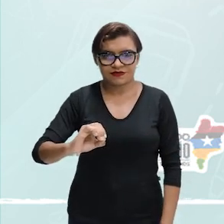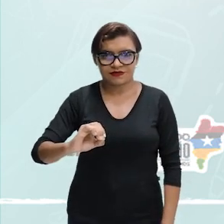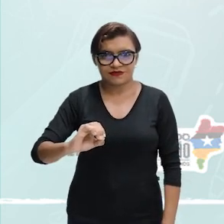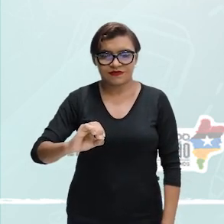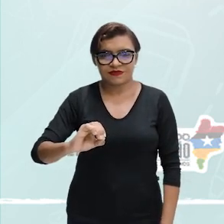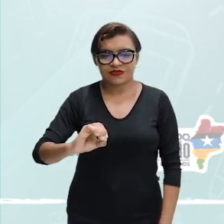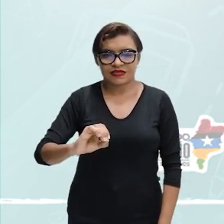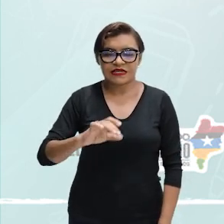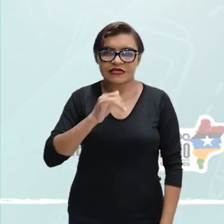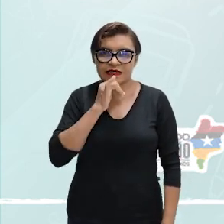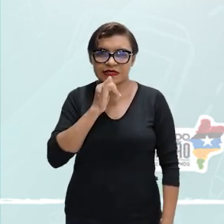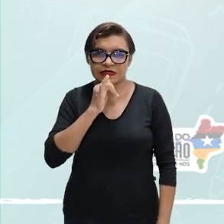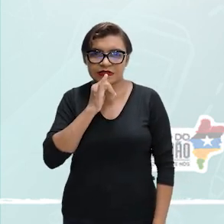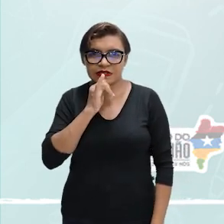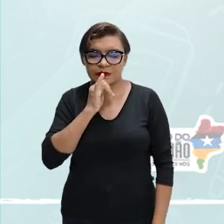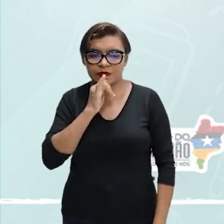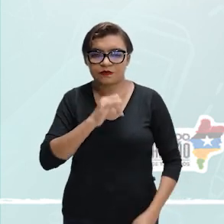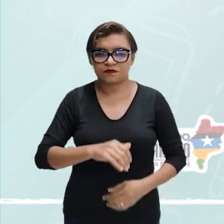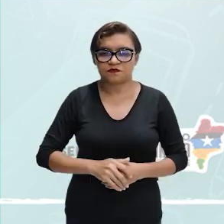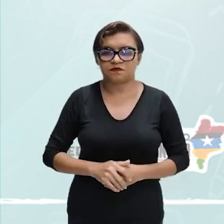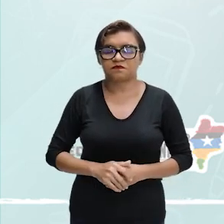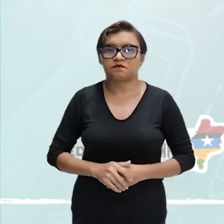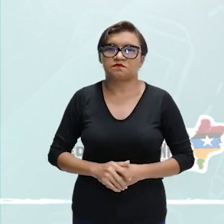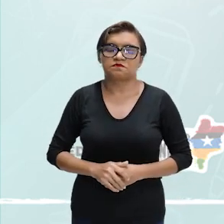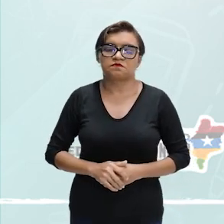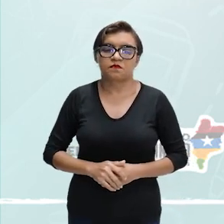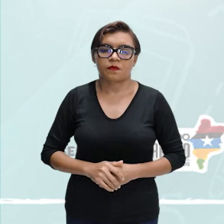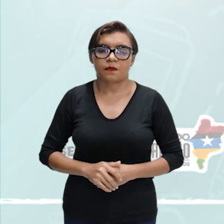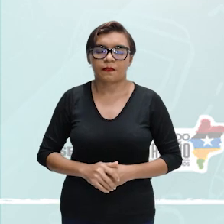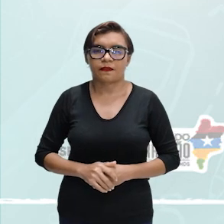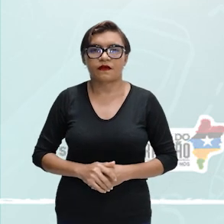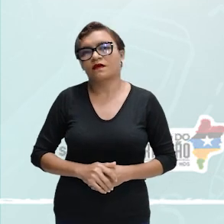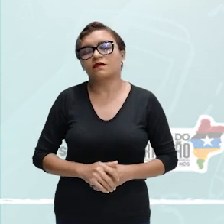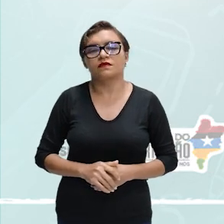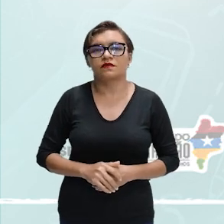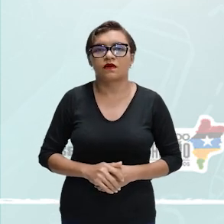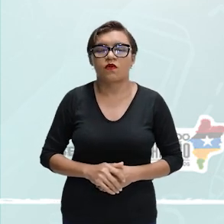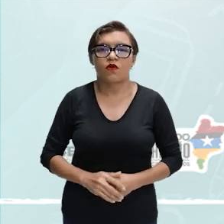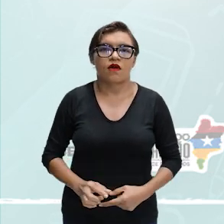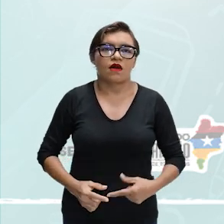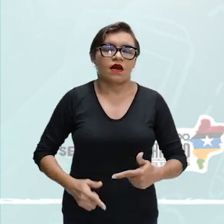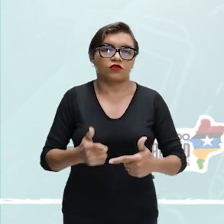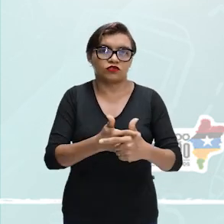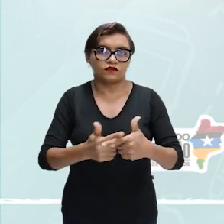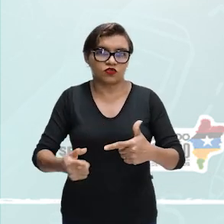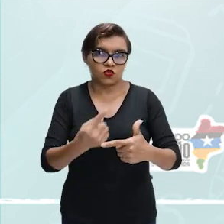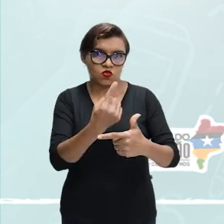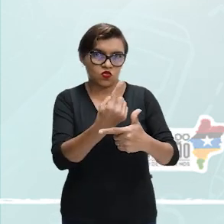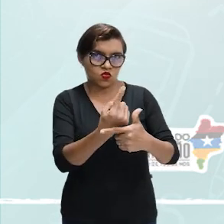1 acompanhado de 6 zeros, né? 1 milhão. Então, eu estou dividindo 1 por 1 milhão.